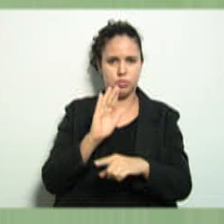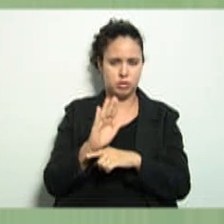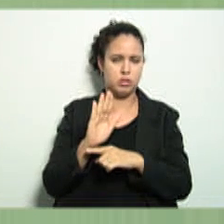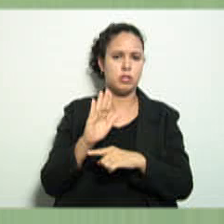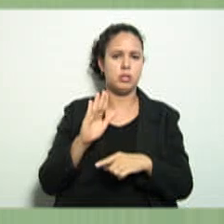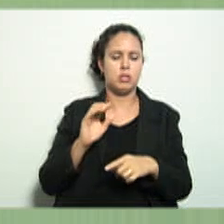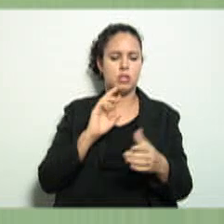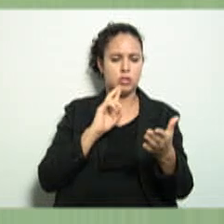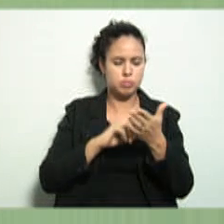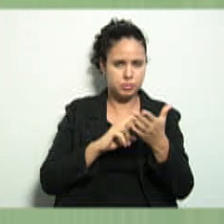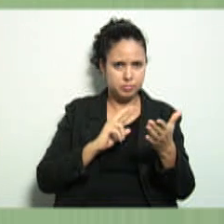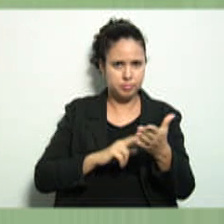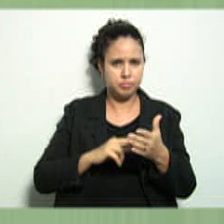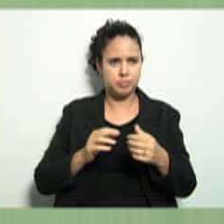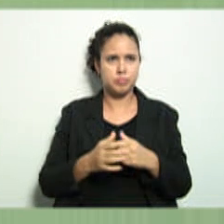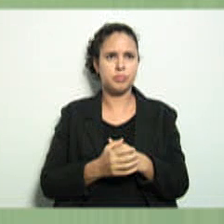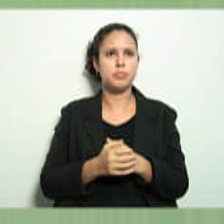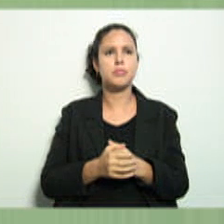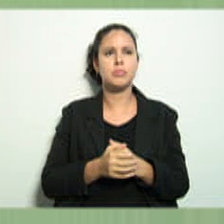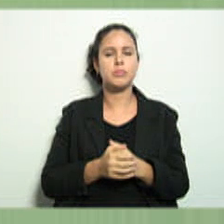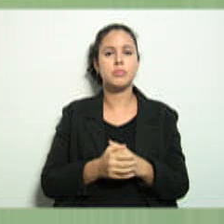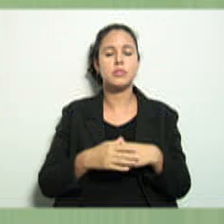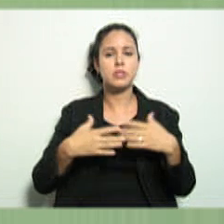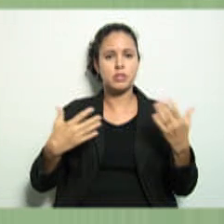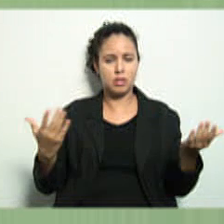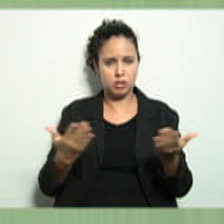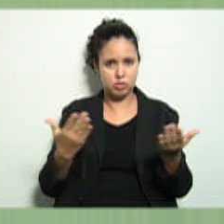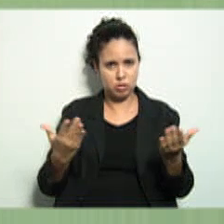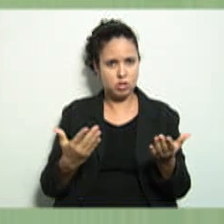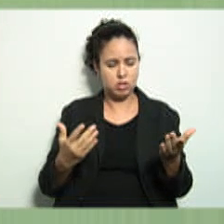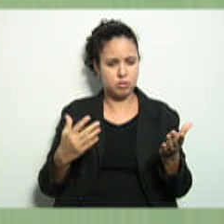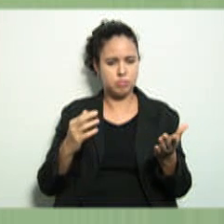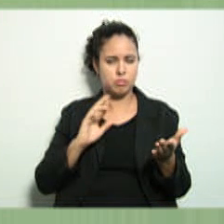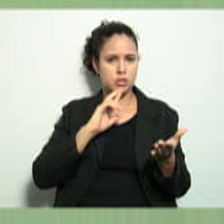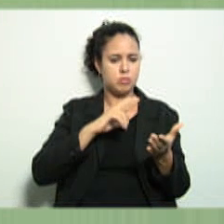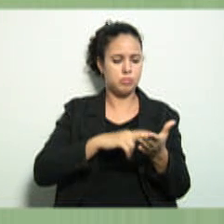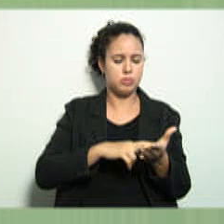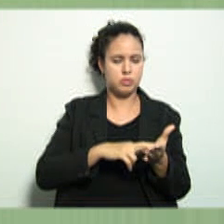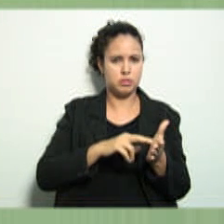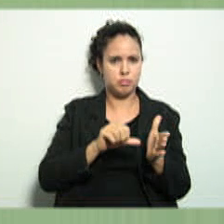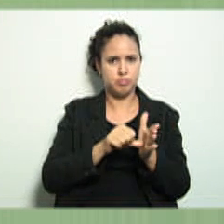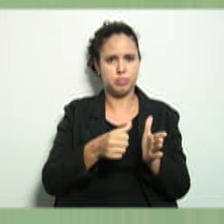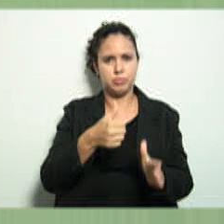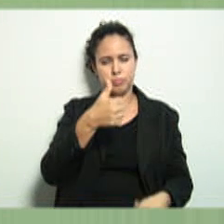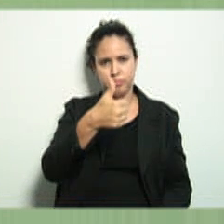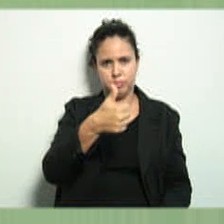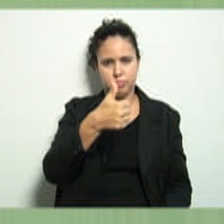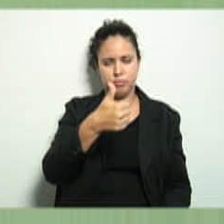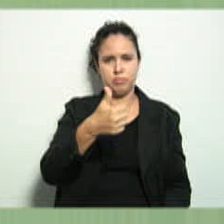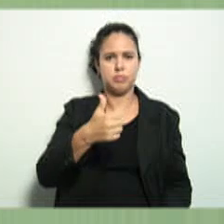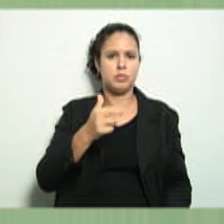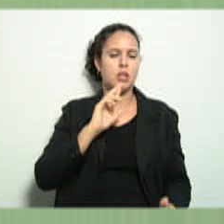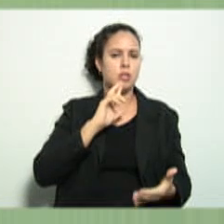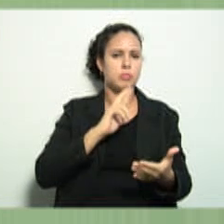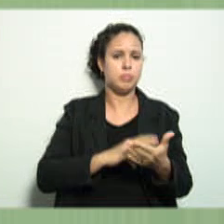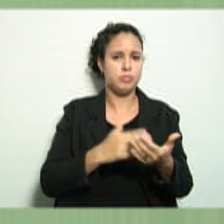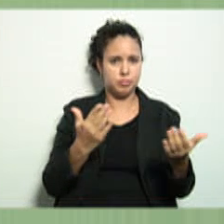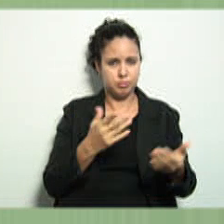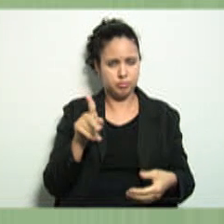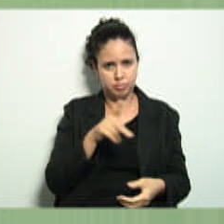processo. Então, a gente pode partir para a questão número 1, que aí eu vou pedir a ajuda do nosso professor, o professor